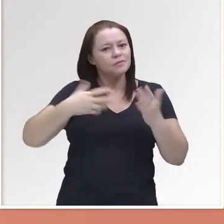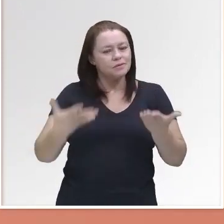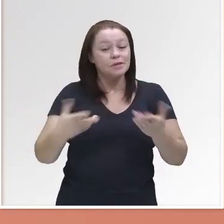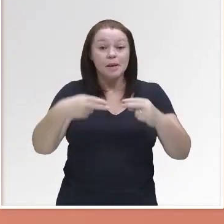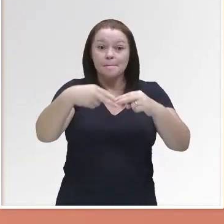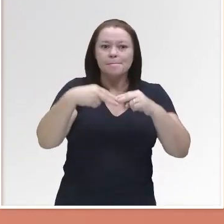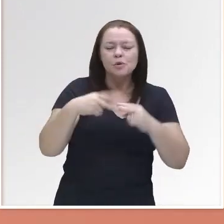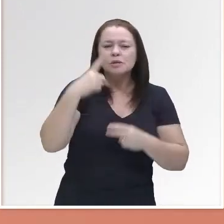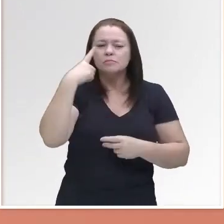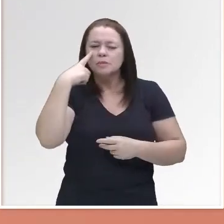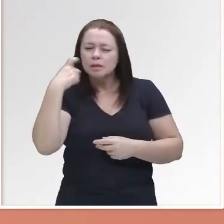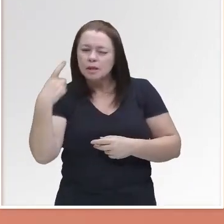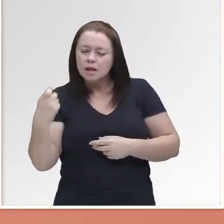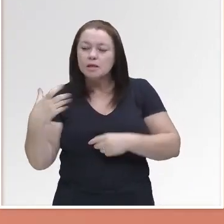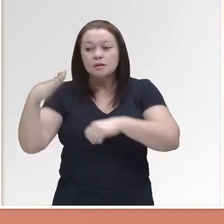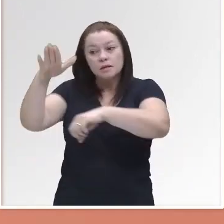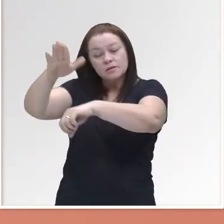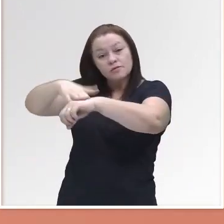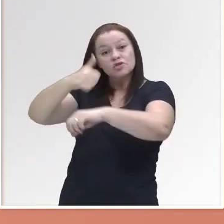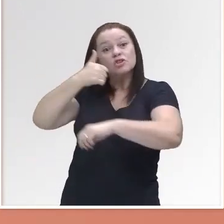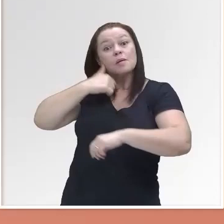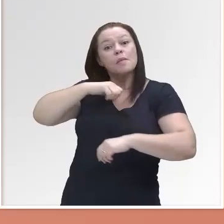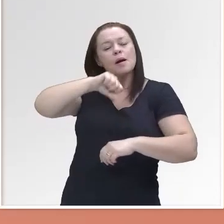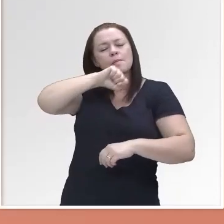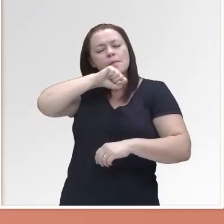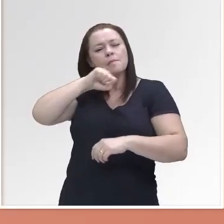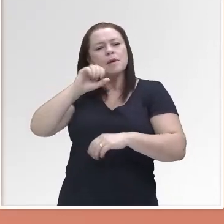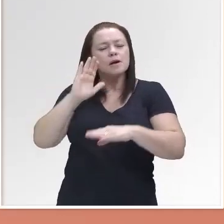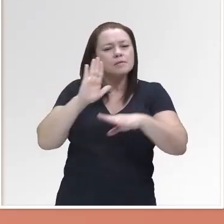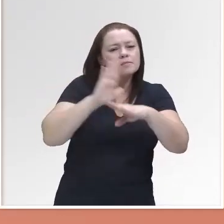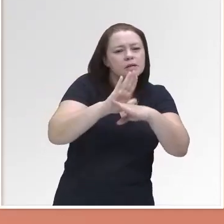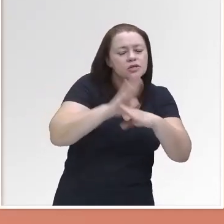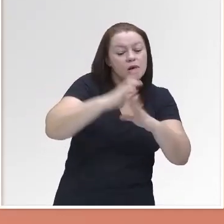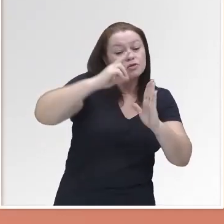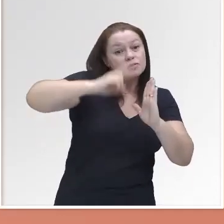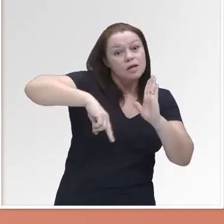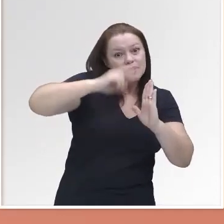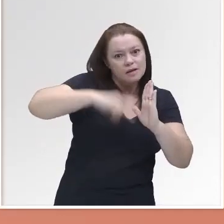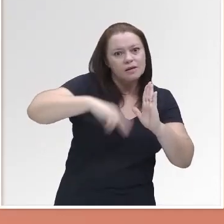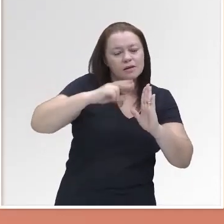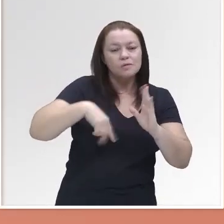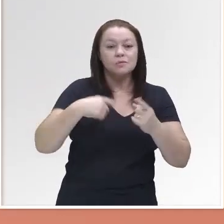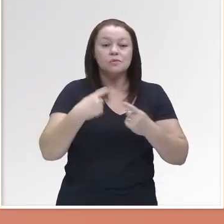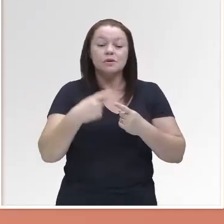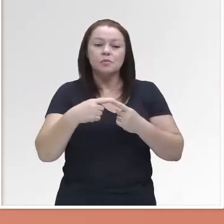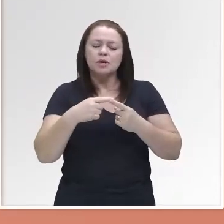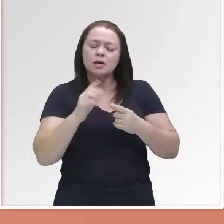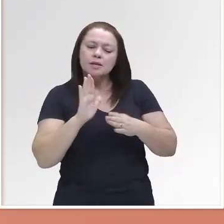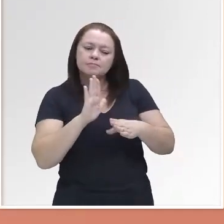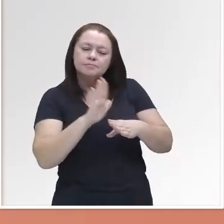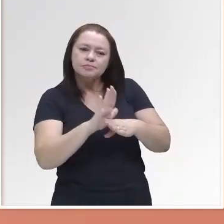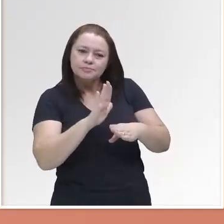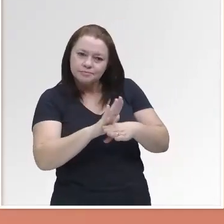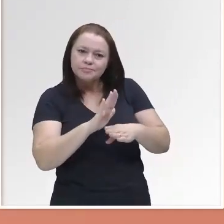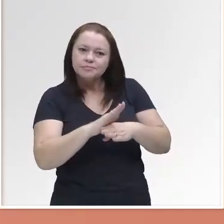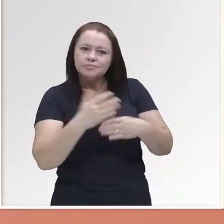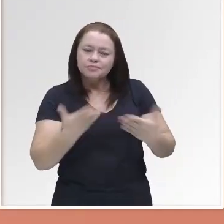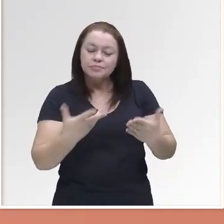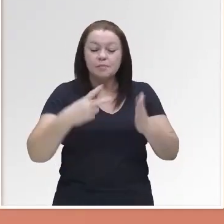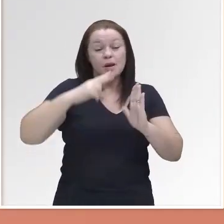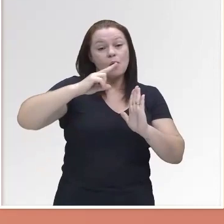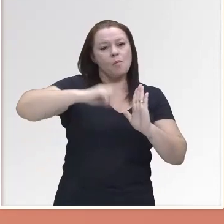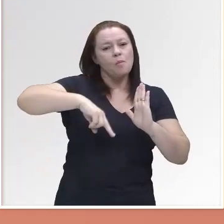chame aí a mamãe para lhe ajudar nessas leituras, para que ela no decorrer do tempo ela possa se tornar uma